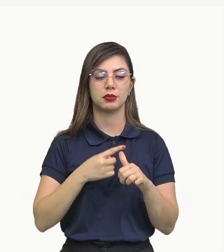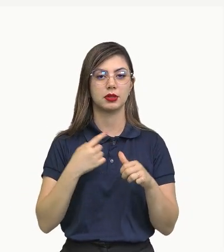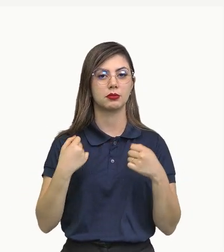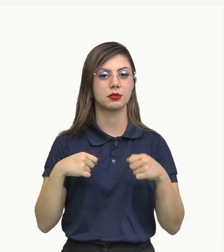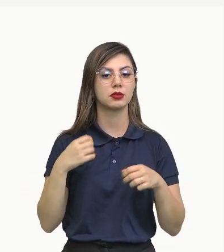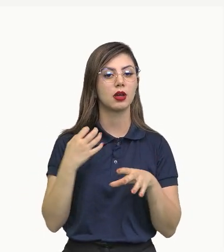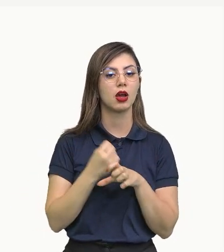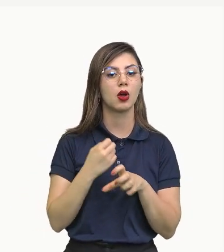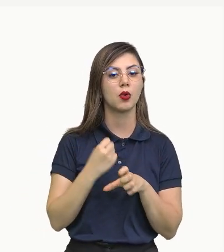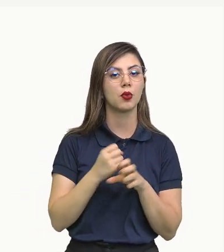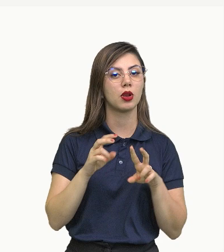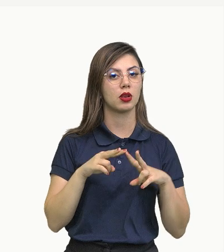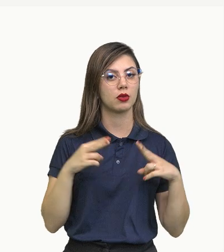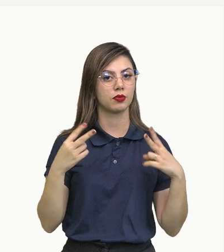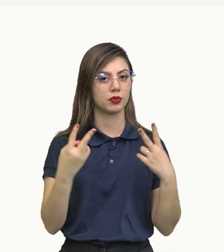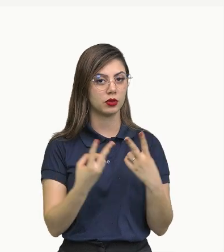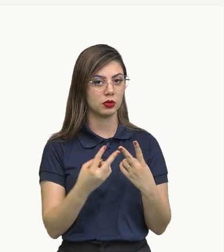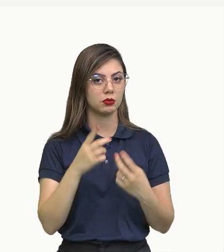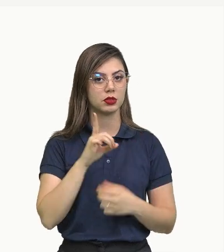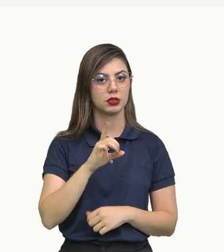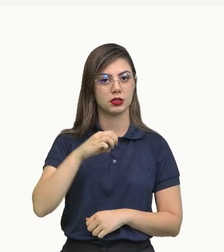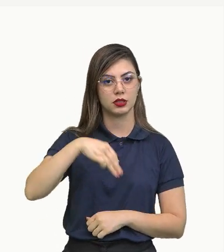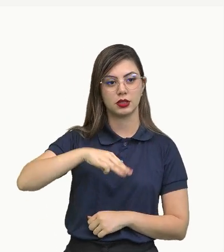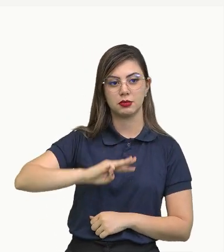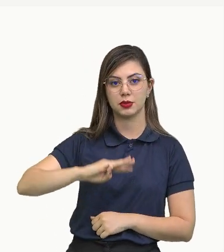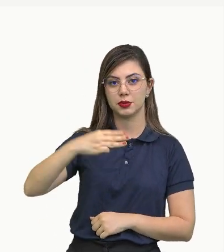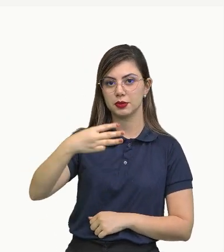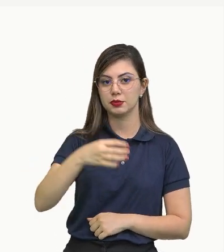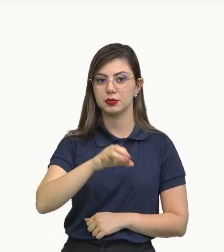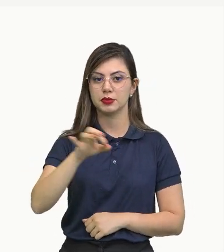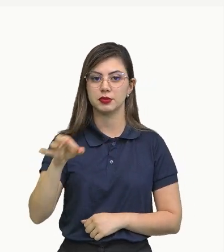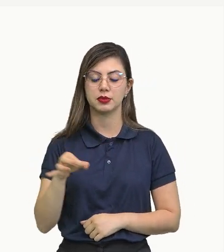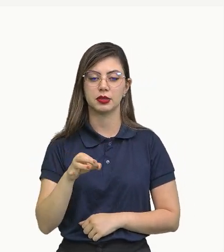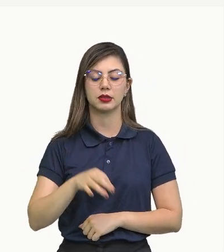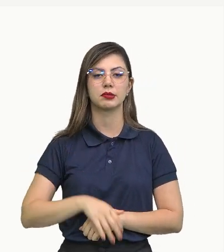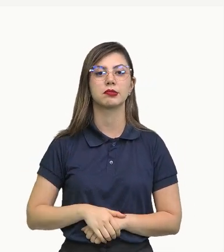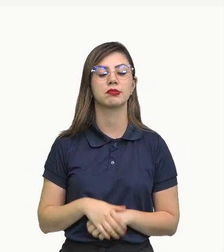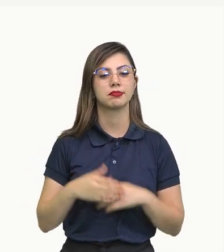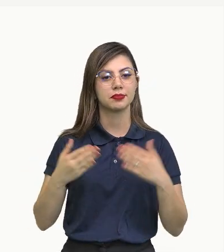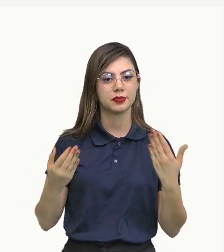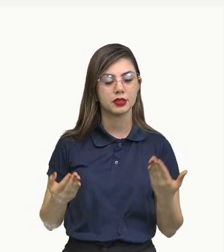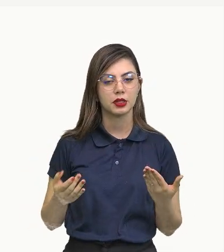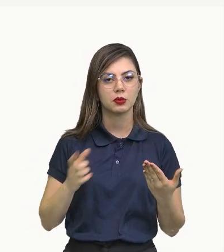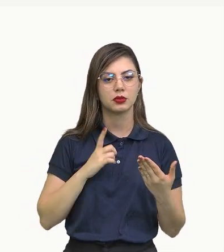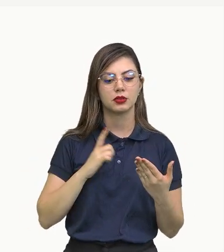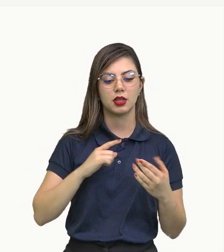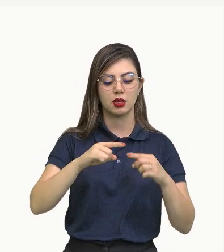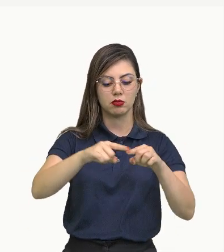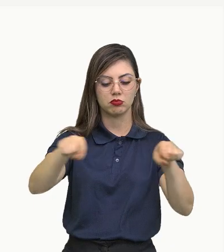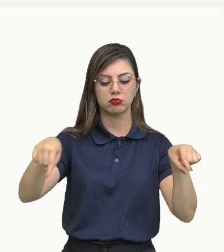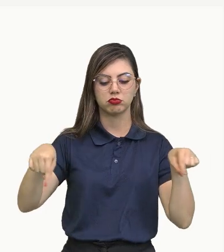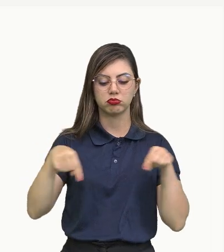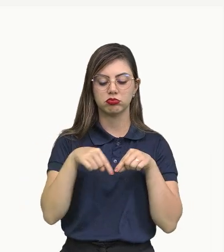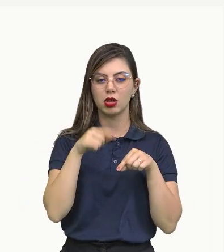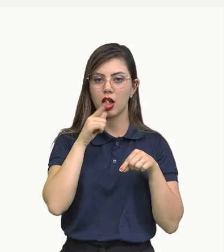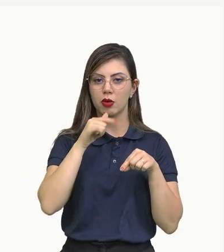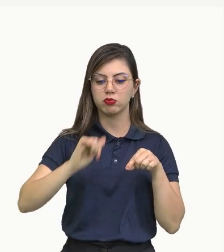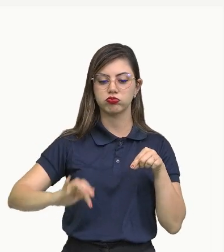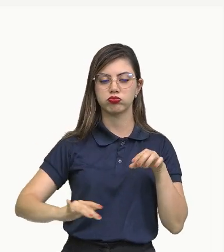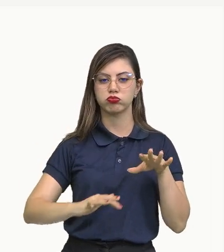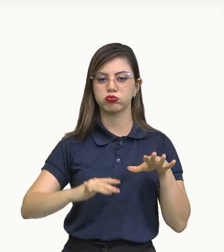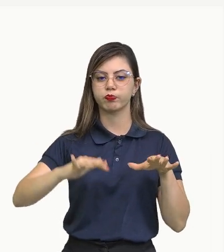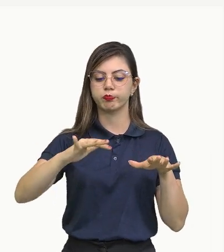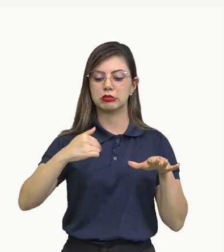passo é calcular o volume em decímetros cúbicos. Já que eu tenho um aquário e quero calcular ali o volume, eu vou